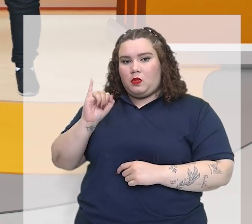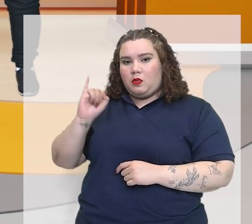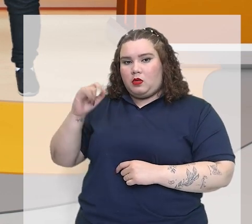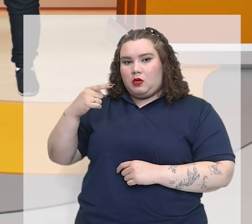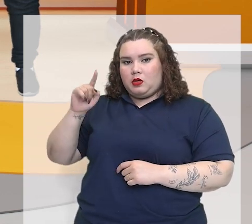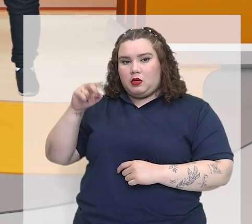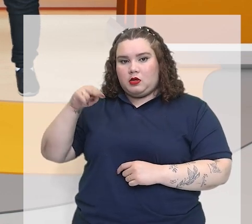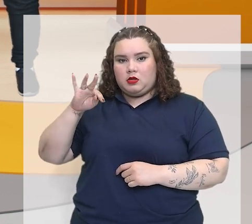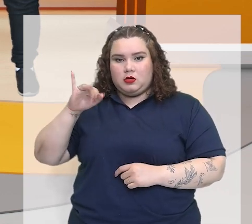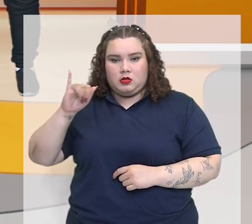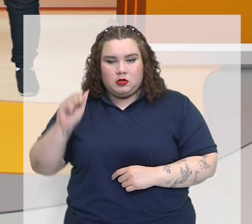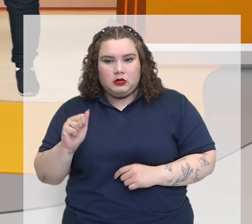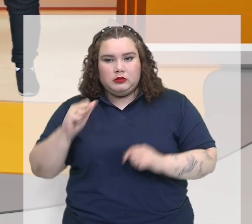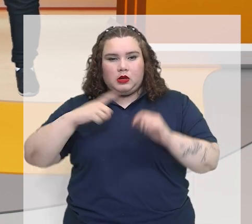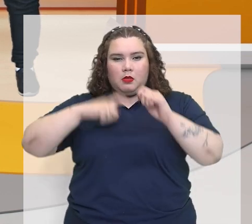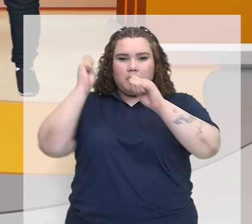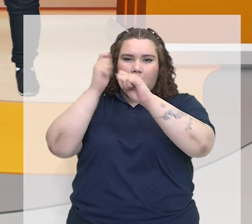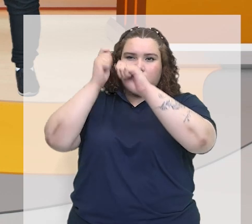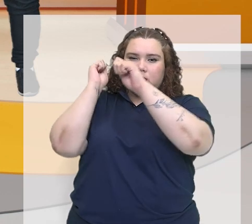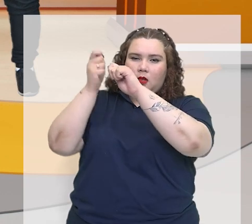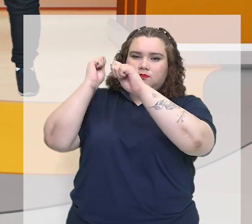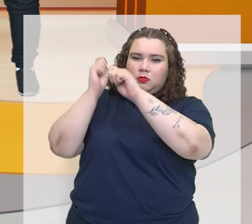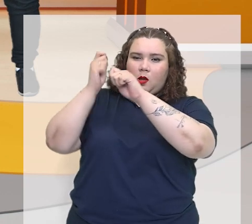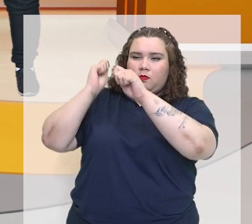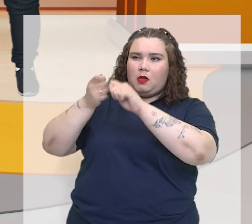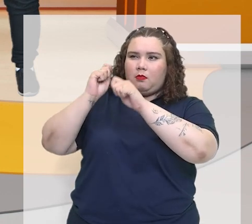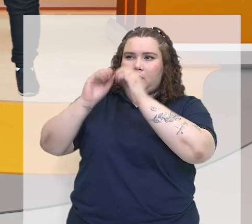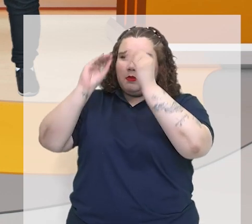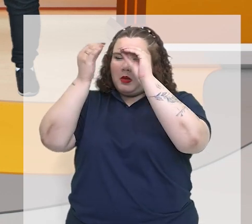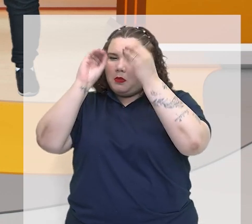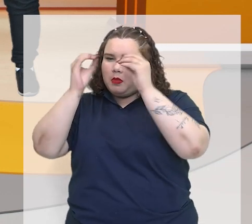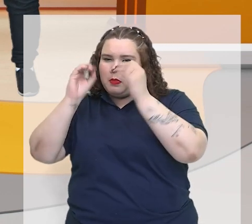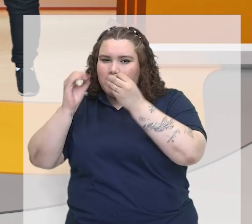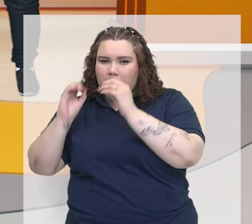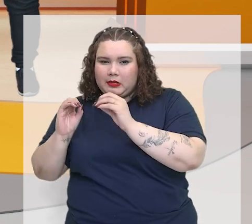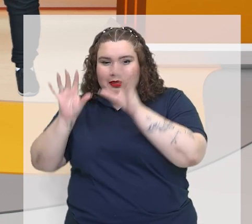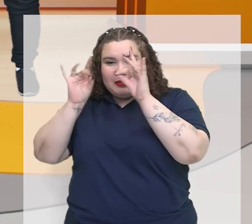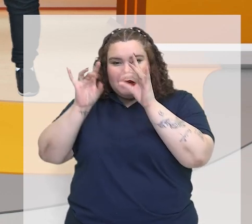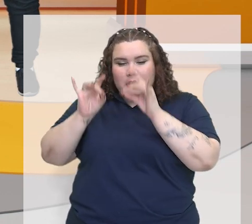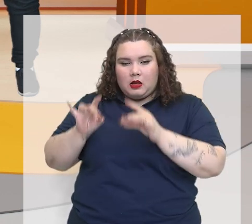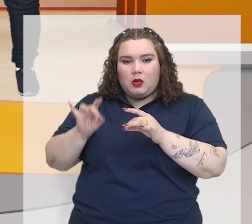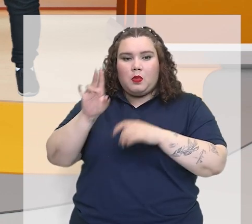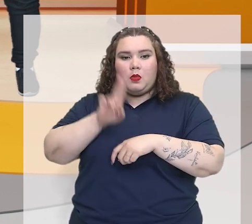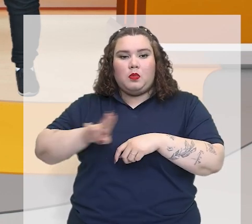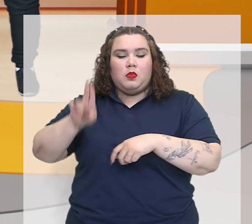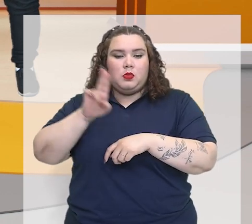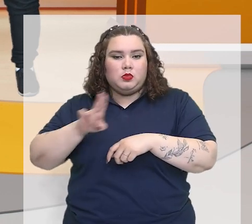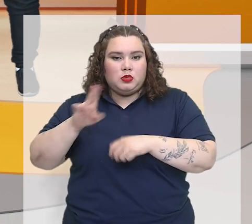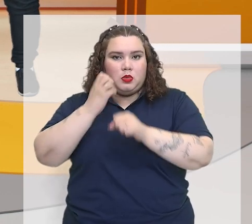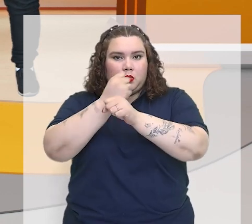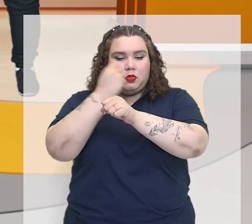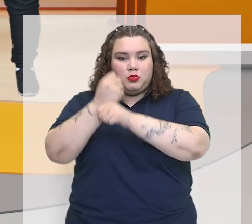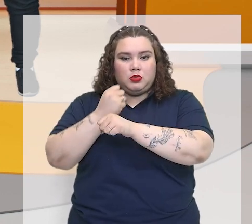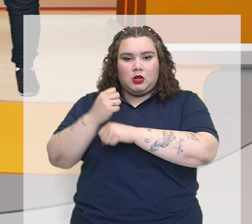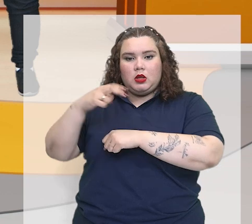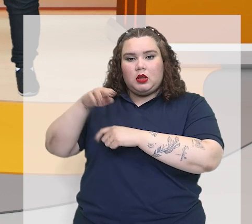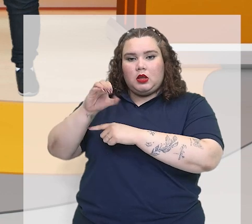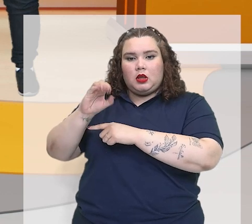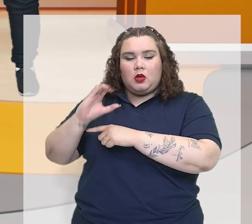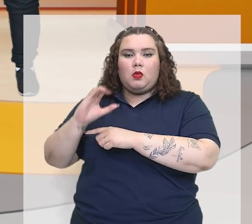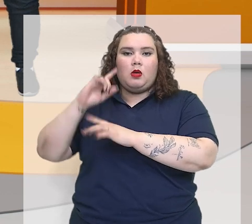né, é um modelo mais trabalhado, onde demanda mais tempo para confeccionar, sendo mais utilizado em construções